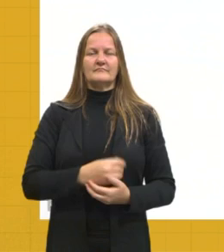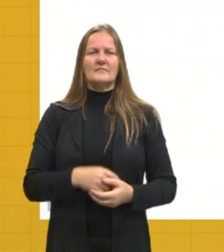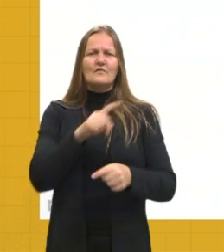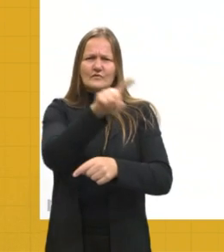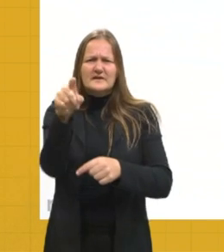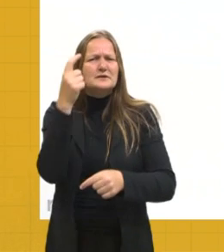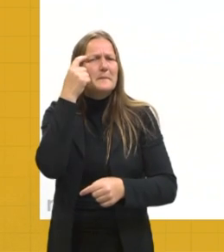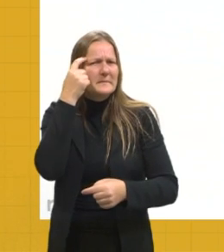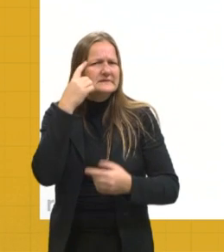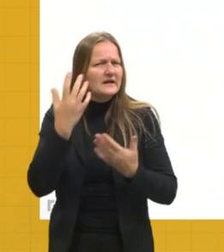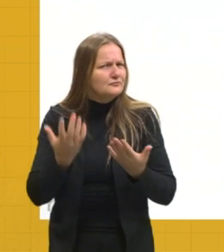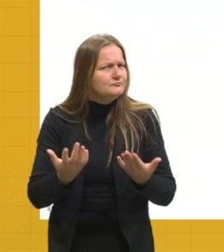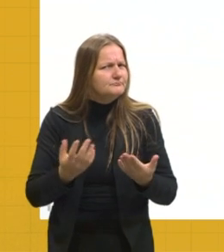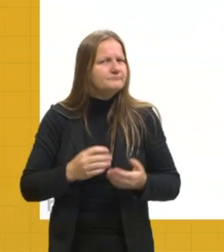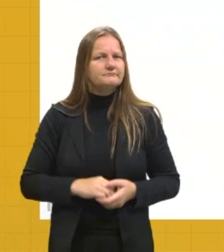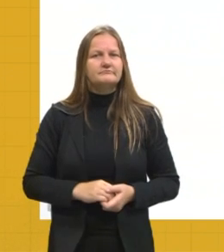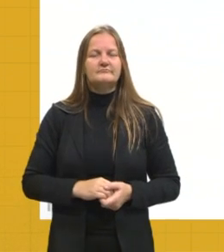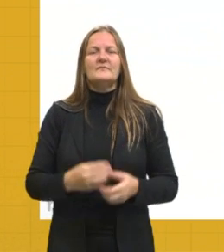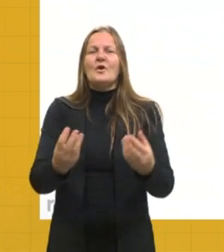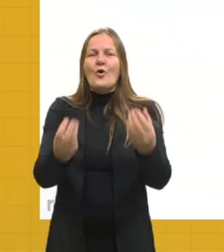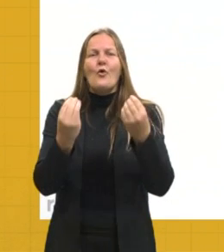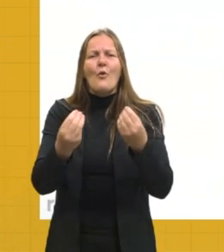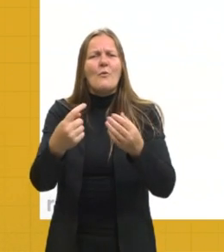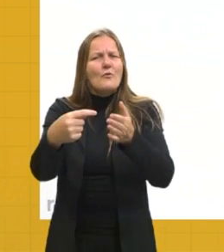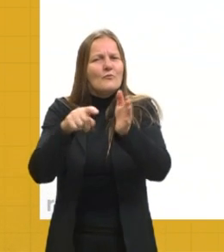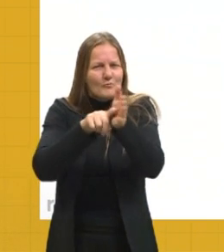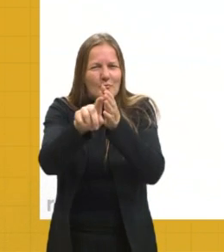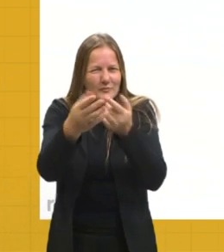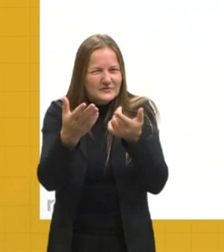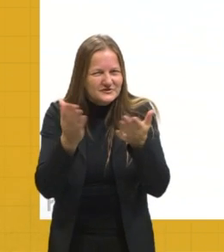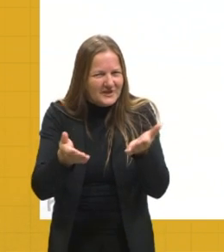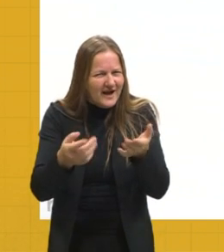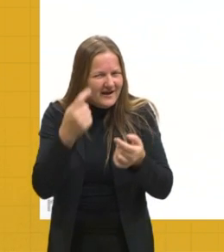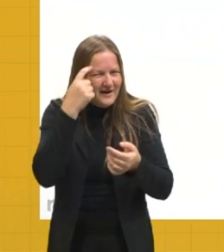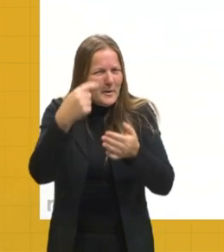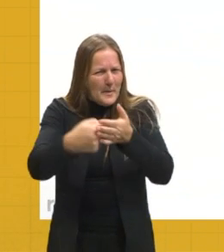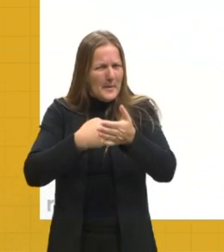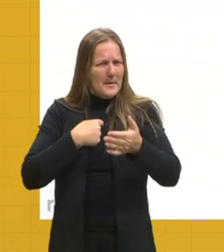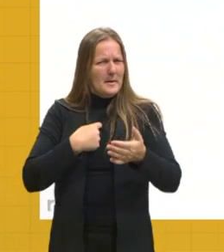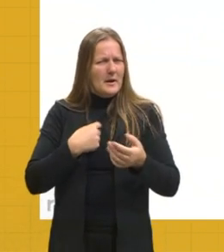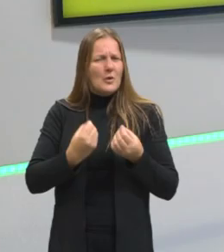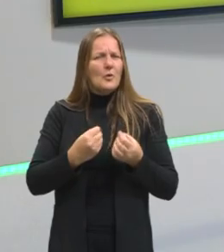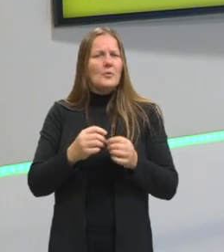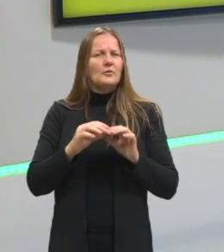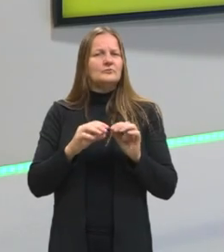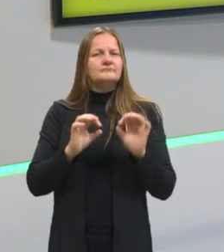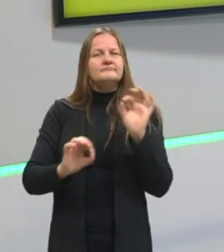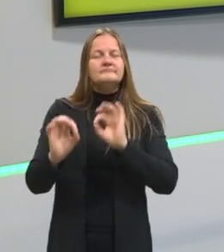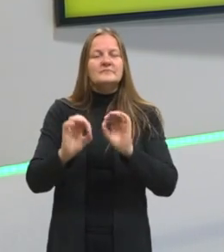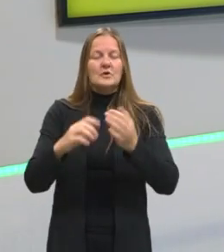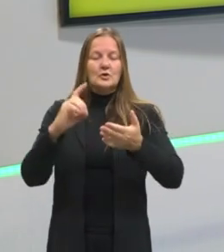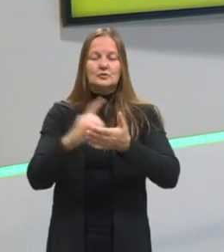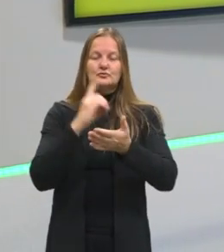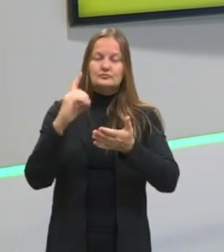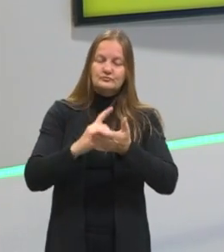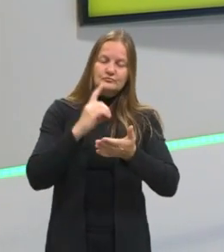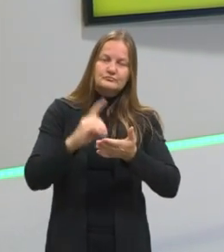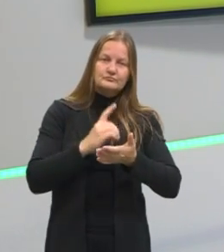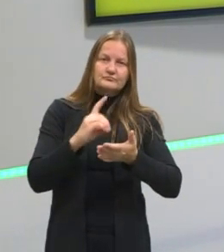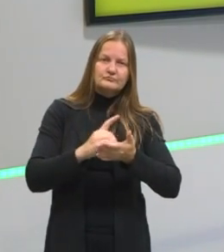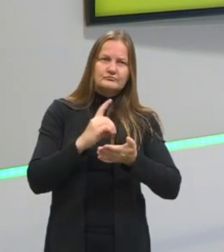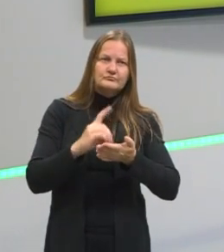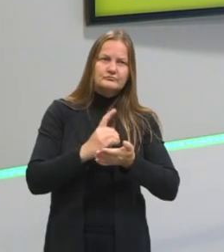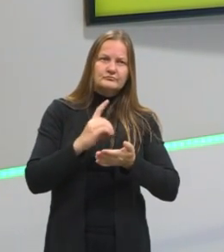pararam para pensar isso? Vocês já se perguntaram como é que a gente simplesmente... Se vocês pegarem um dicionário, né?